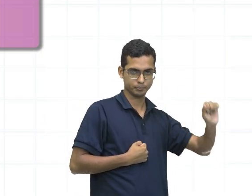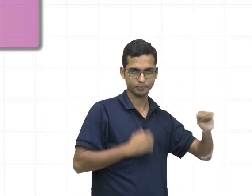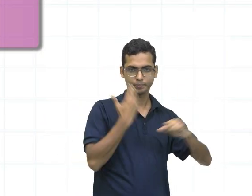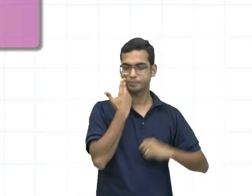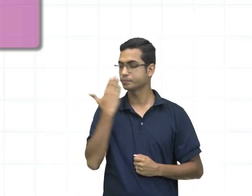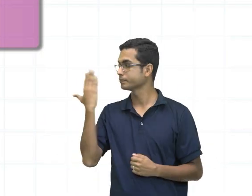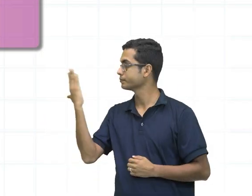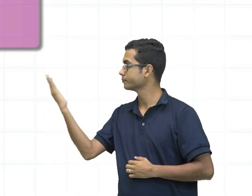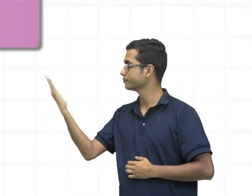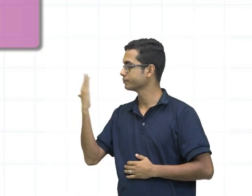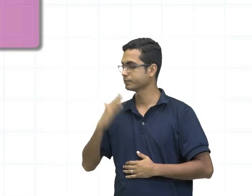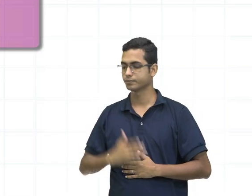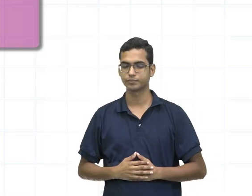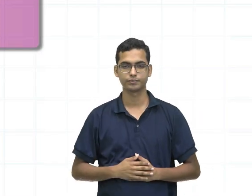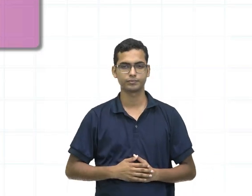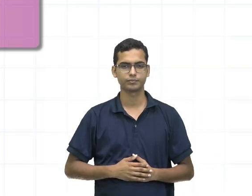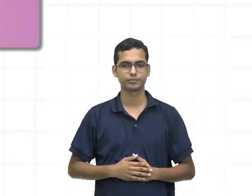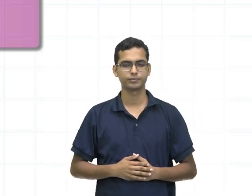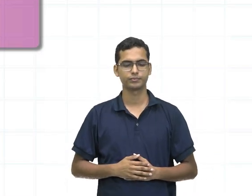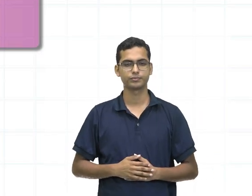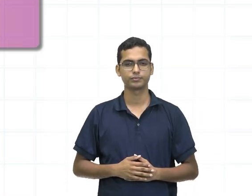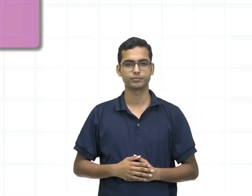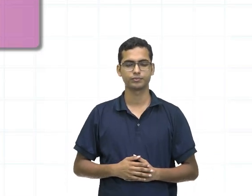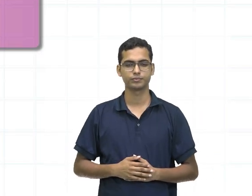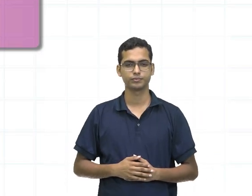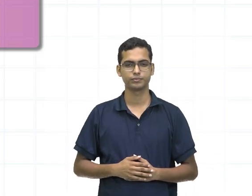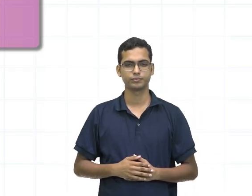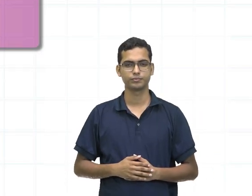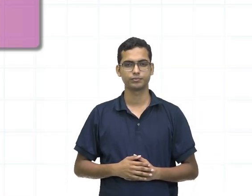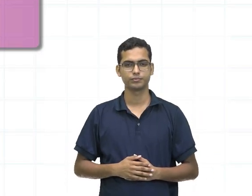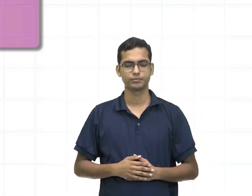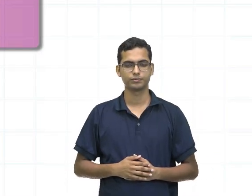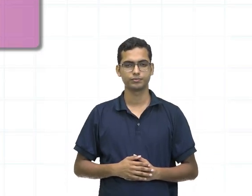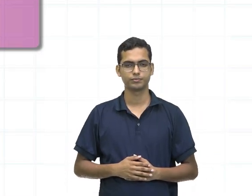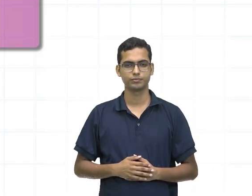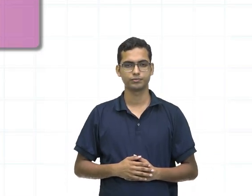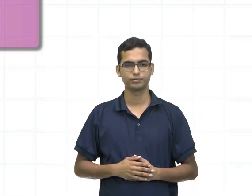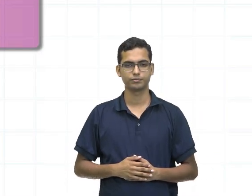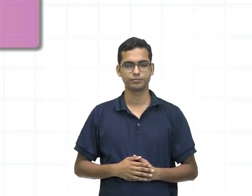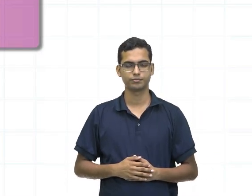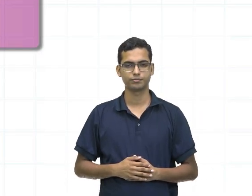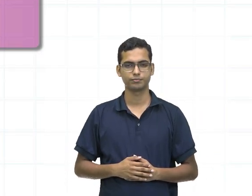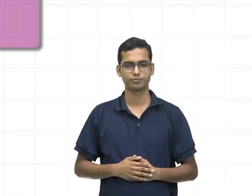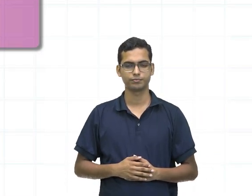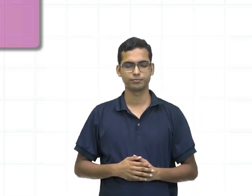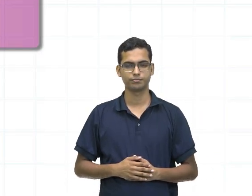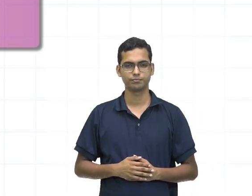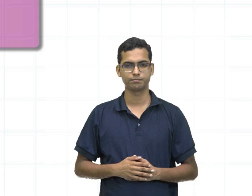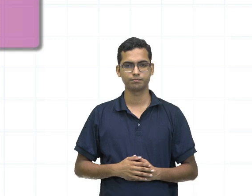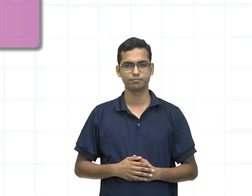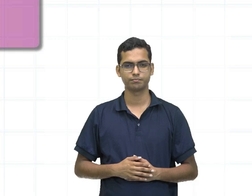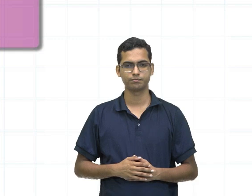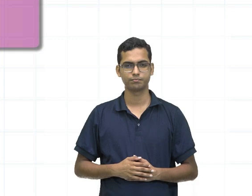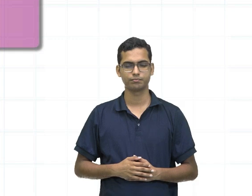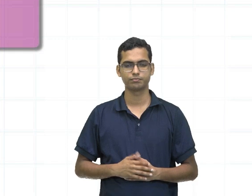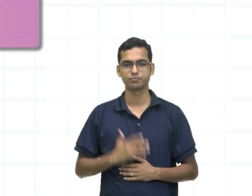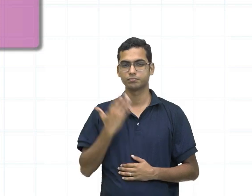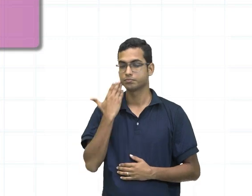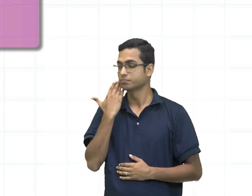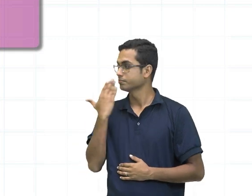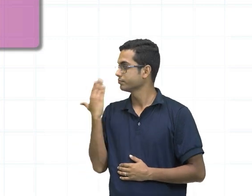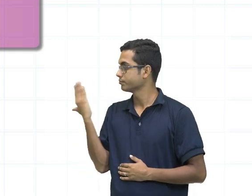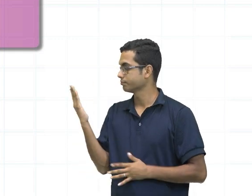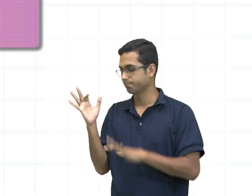Kingdom, né? Da Grã-Bretanha. E essa aqui, esse lado, é dos Estados